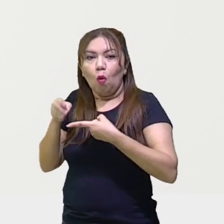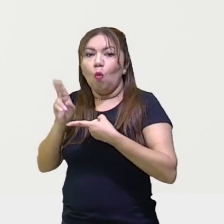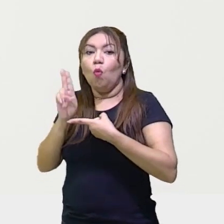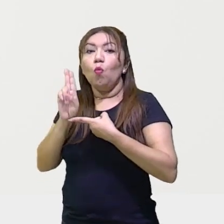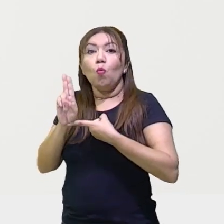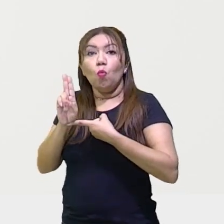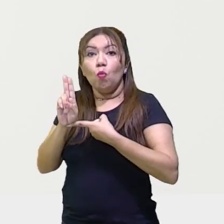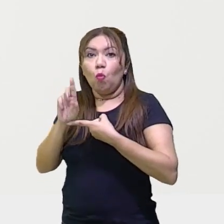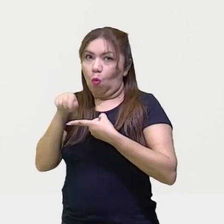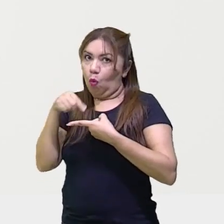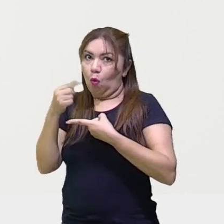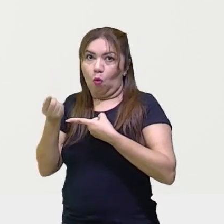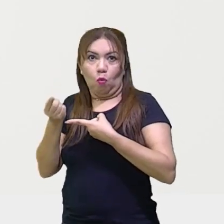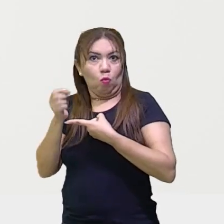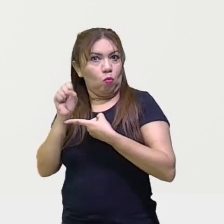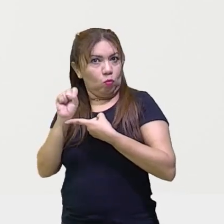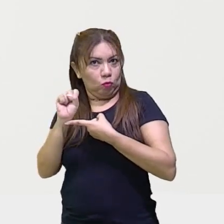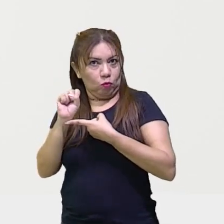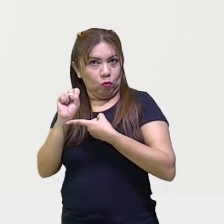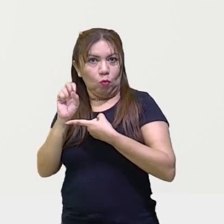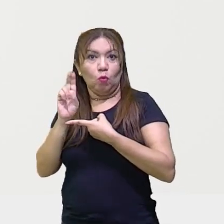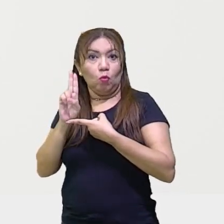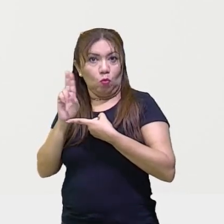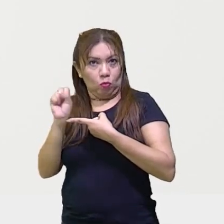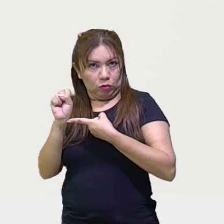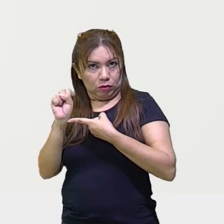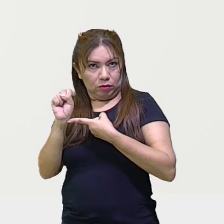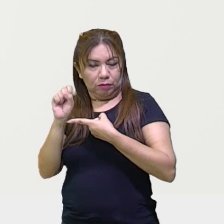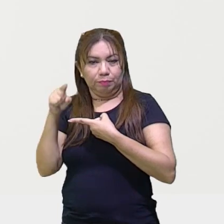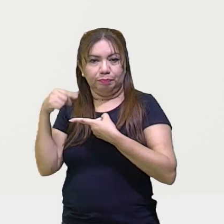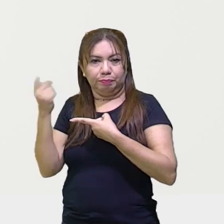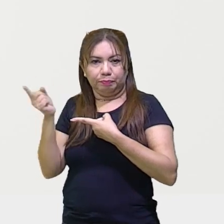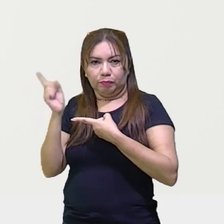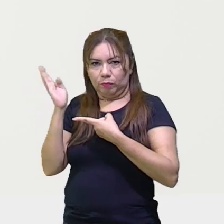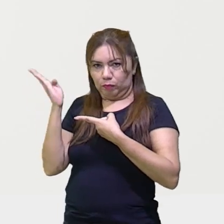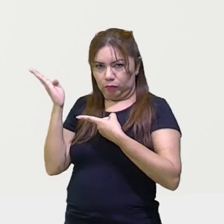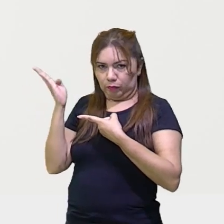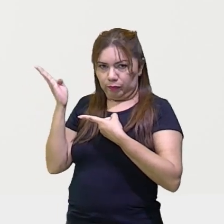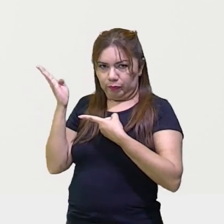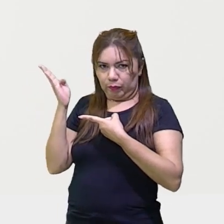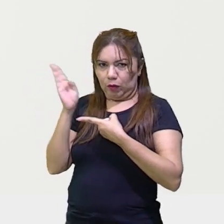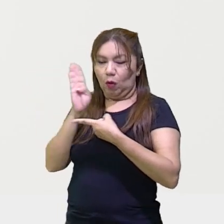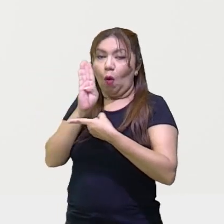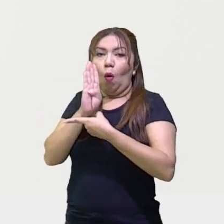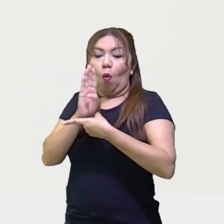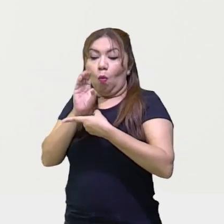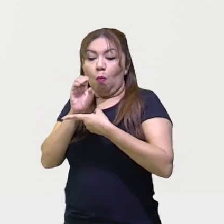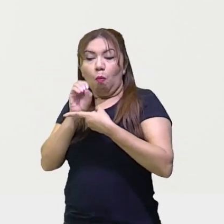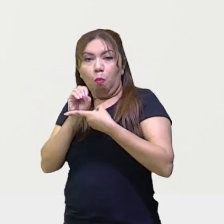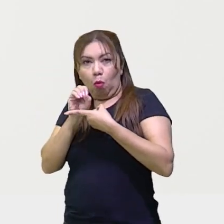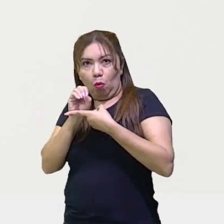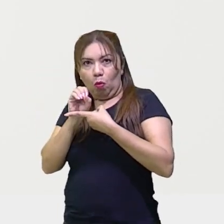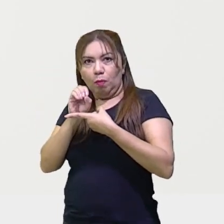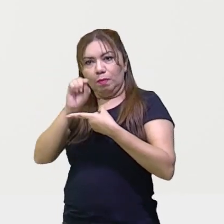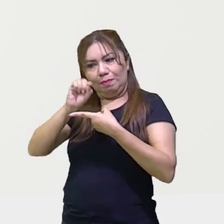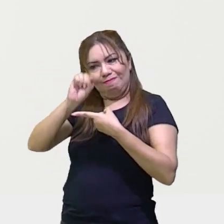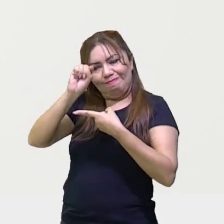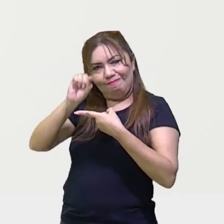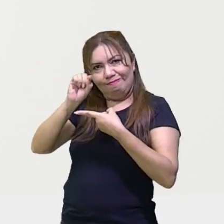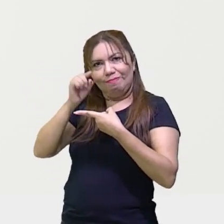us. Bônus, ok? Olha terminado no us aqui. E vírus,